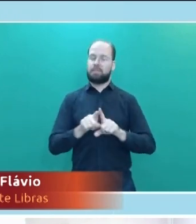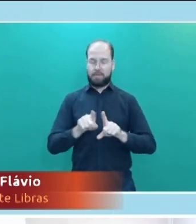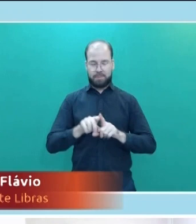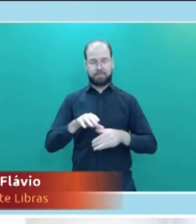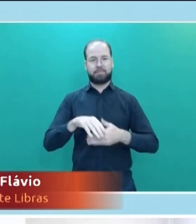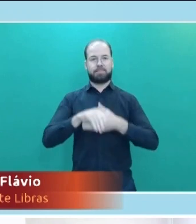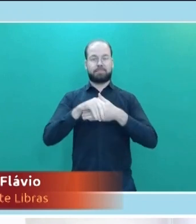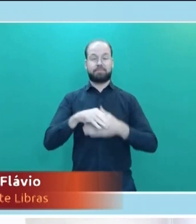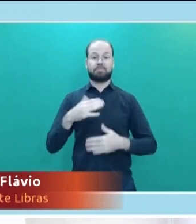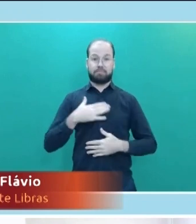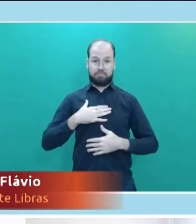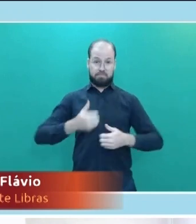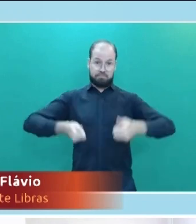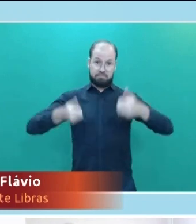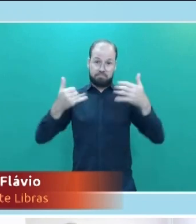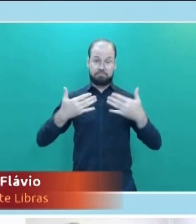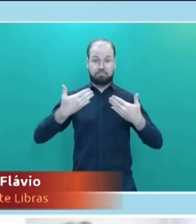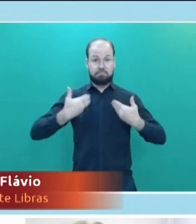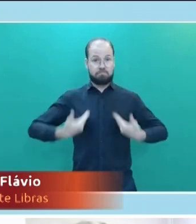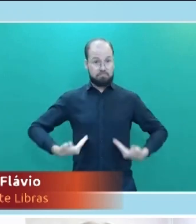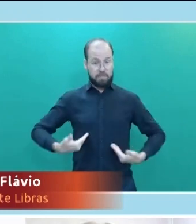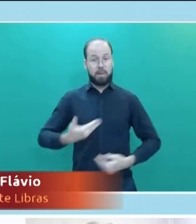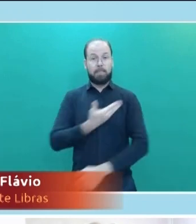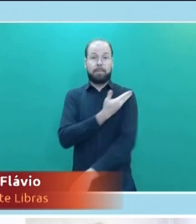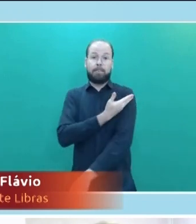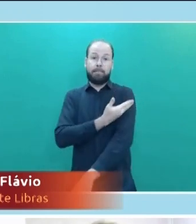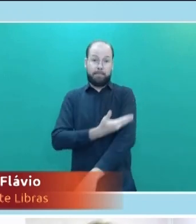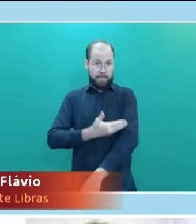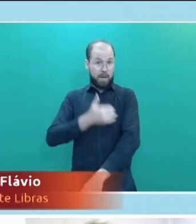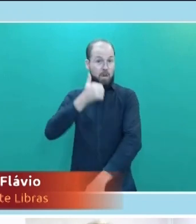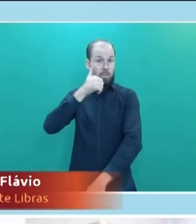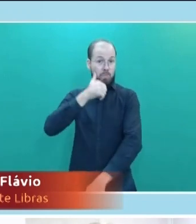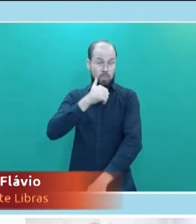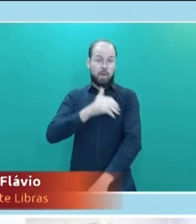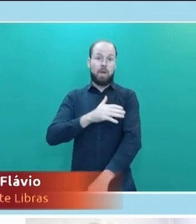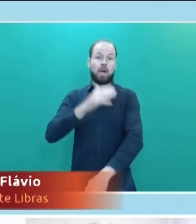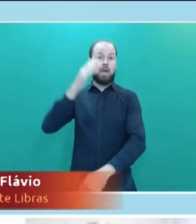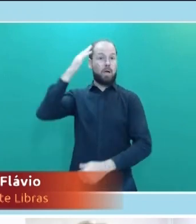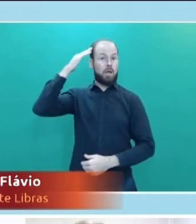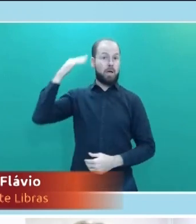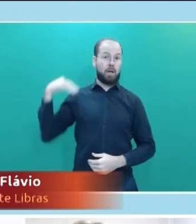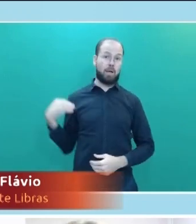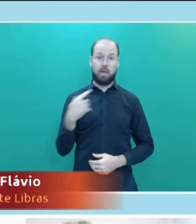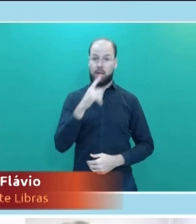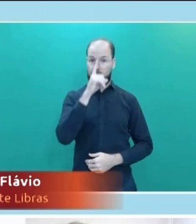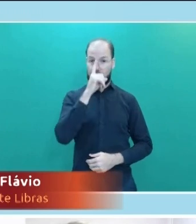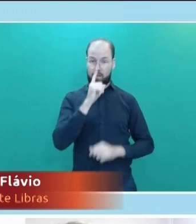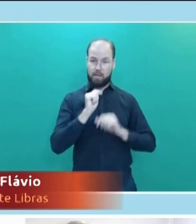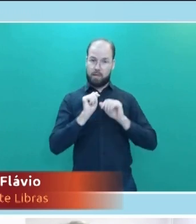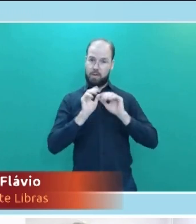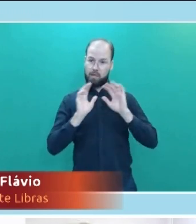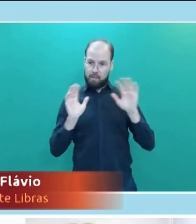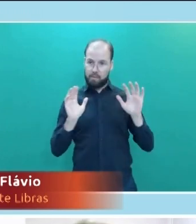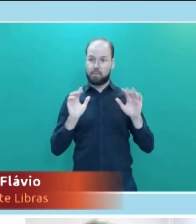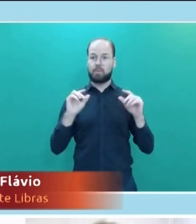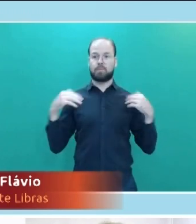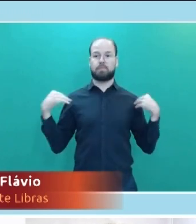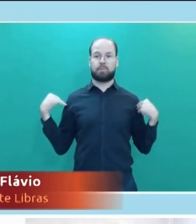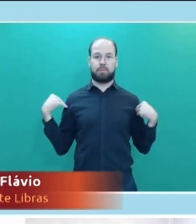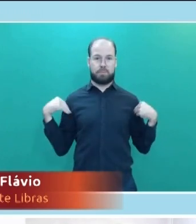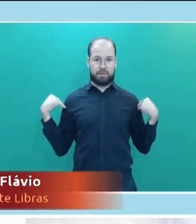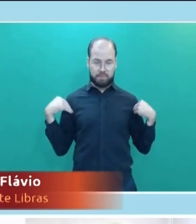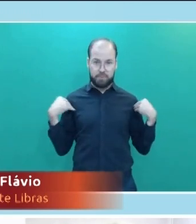sou uma pessoa branca, uma mulher branca, de cabelos claros, um pouco abaixo do ombro,